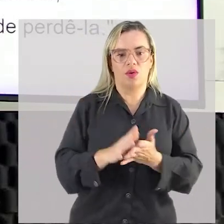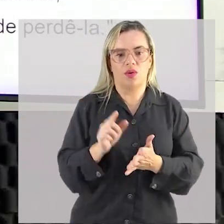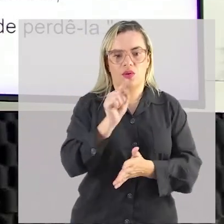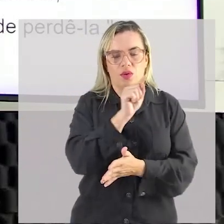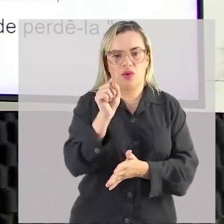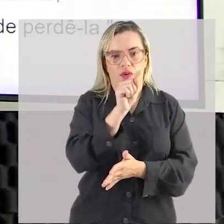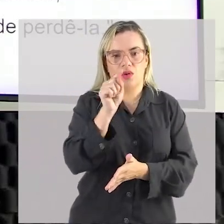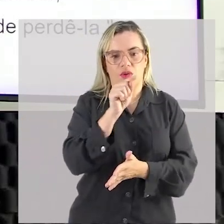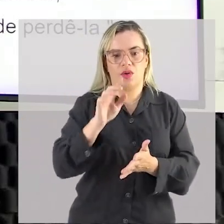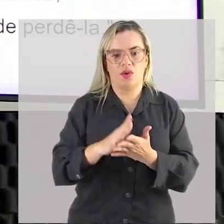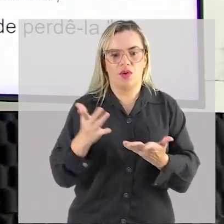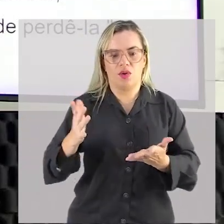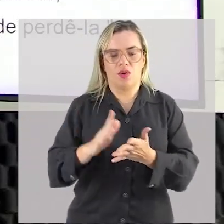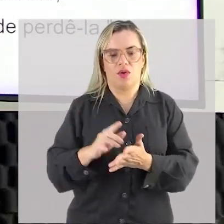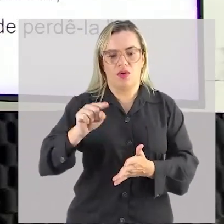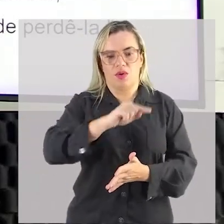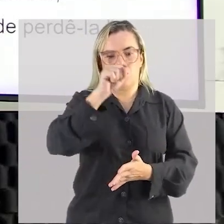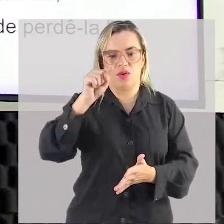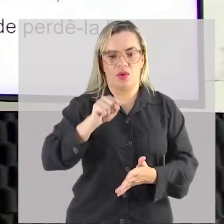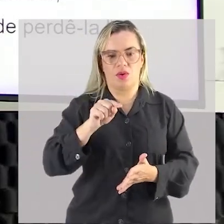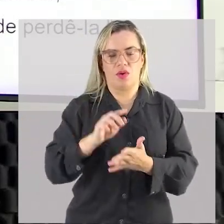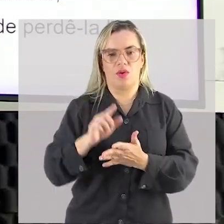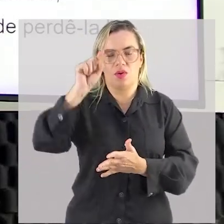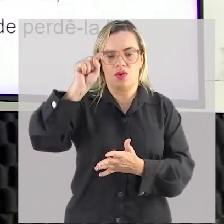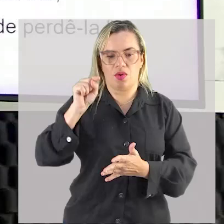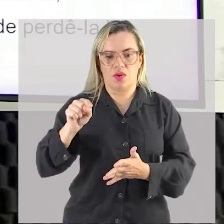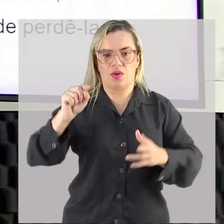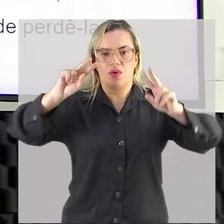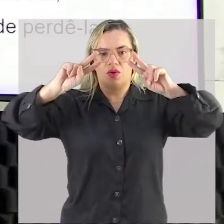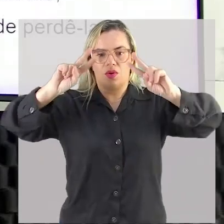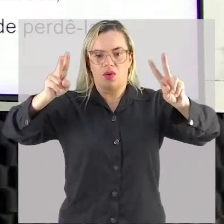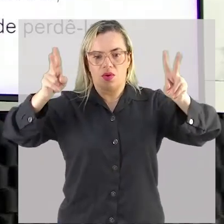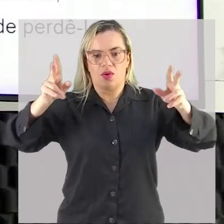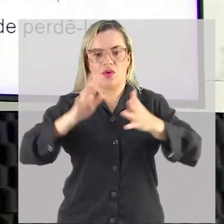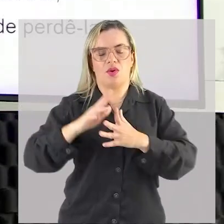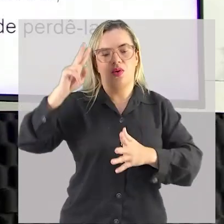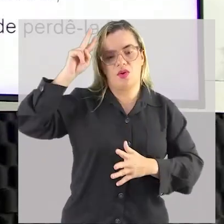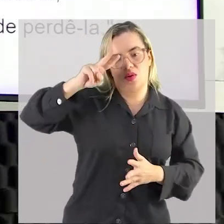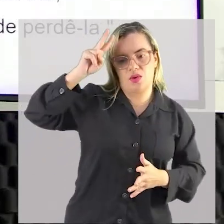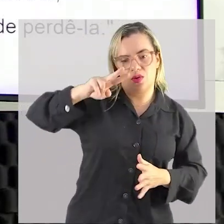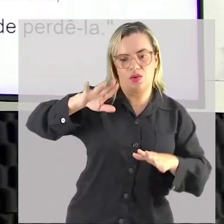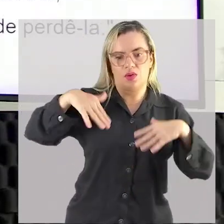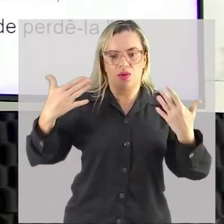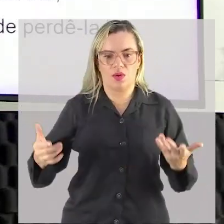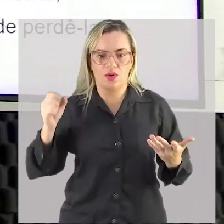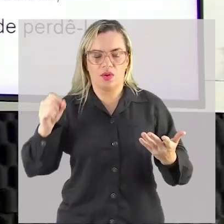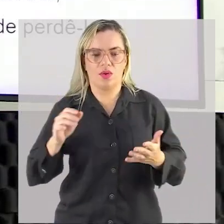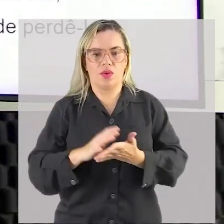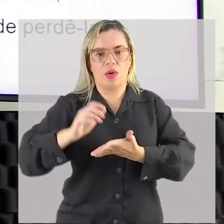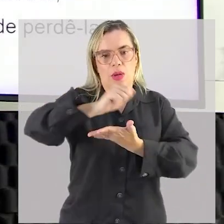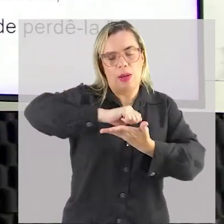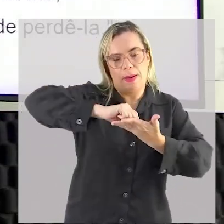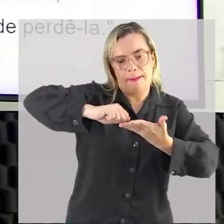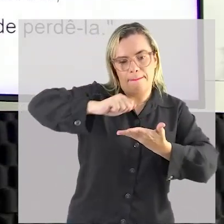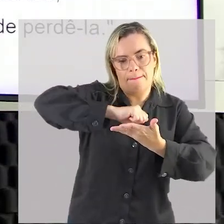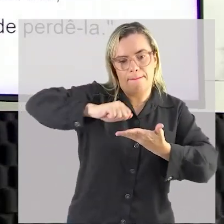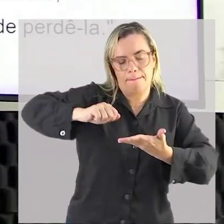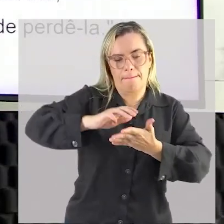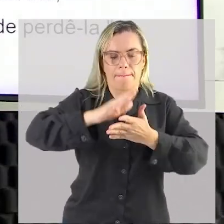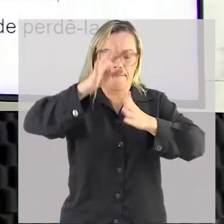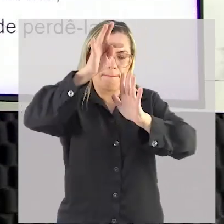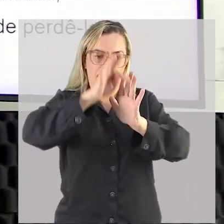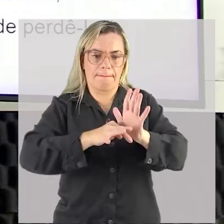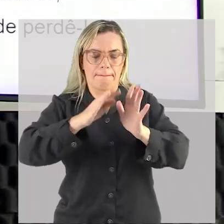travessão interrogação exclamação as aspas tá bom lembram disso então quando a gente escreve um